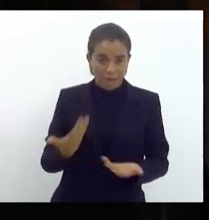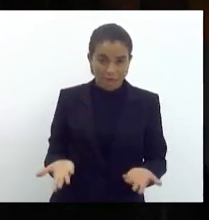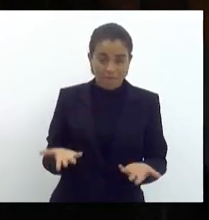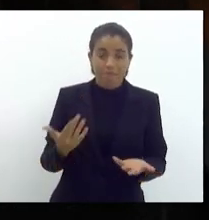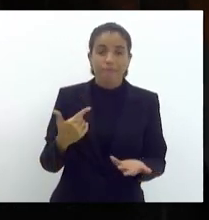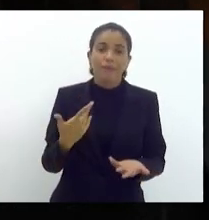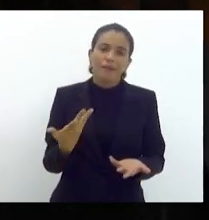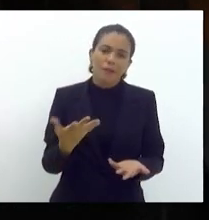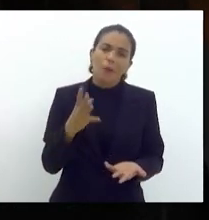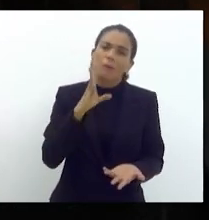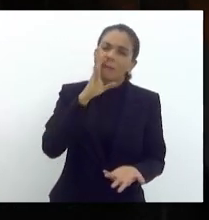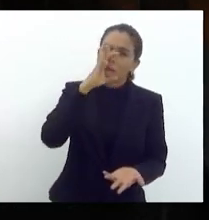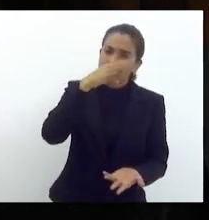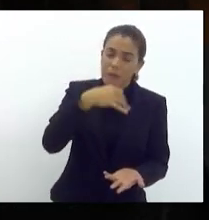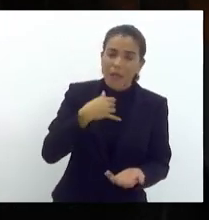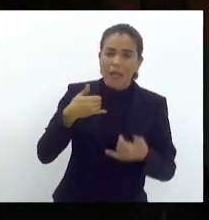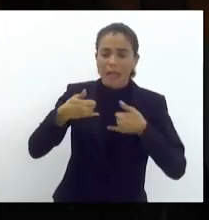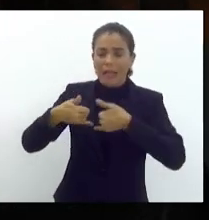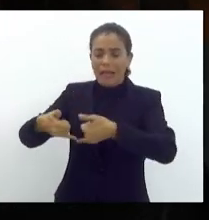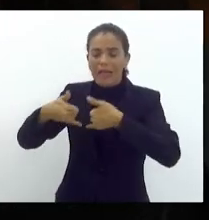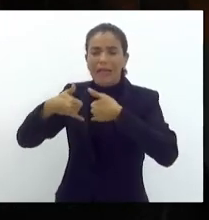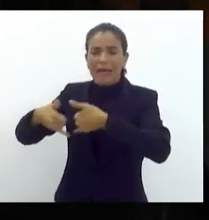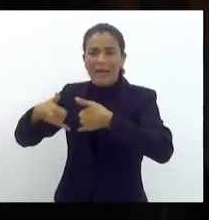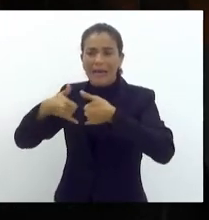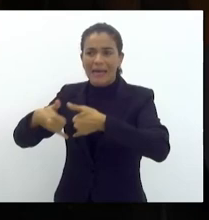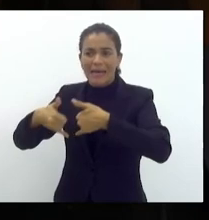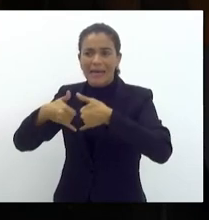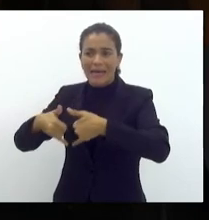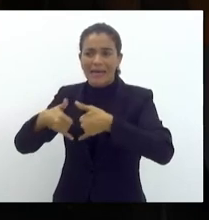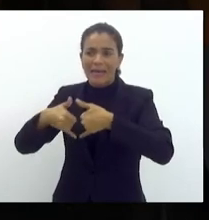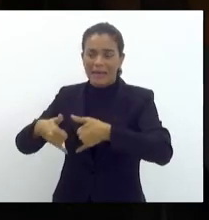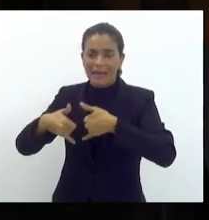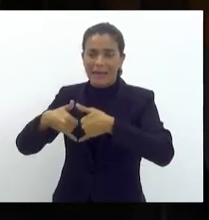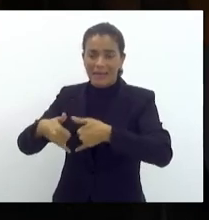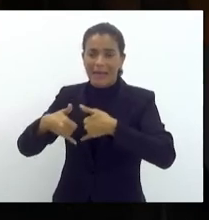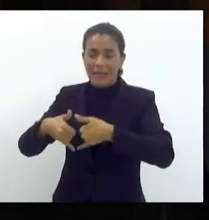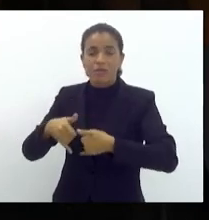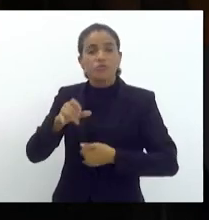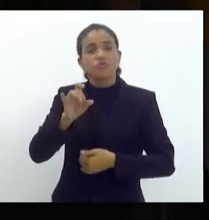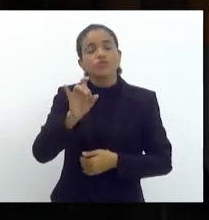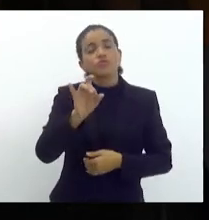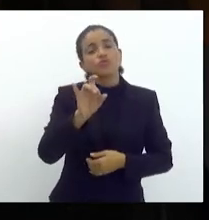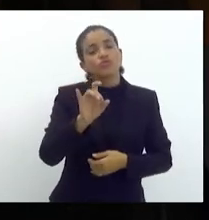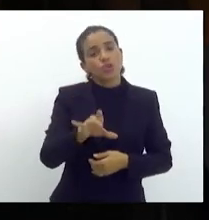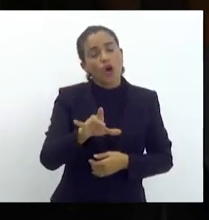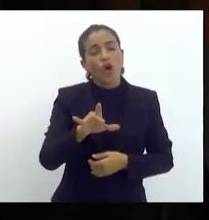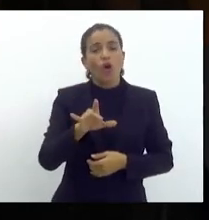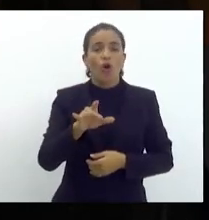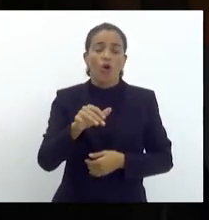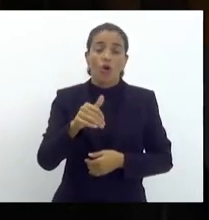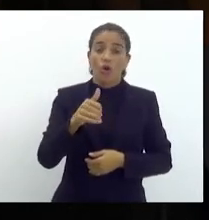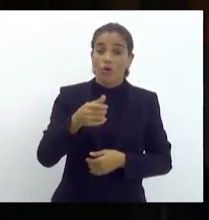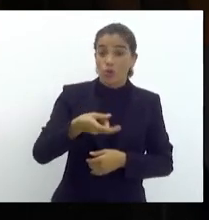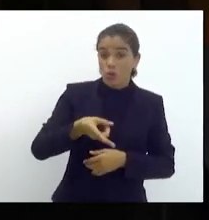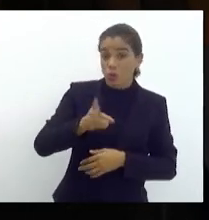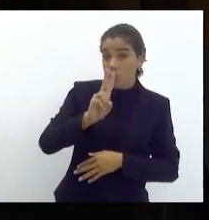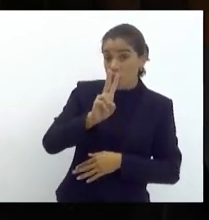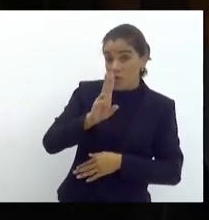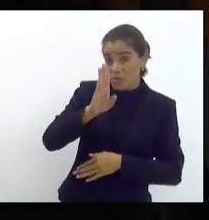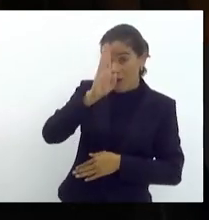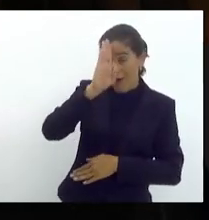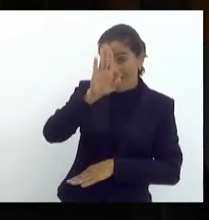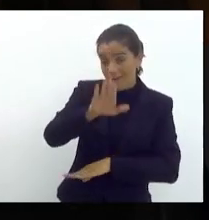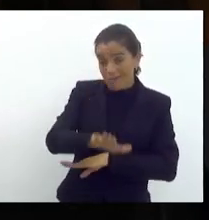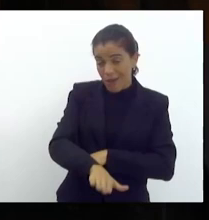eu insistentemente telefonando para o deputado murim somente as 14 horas